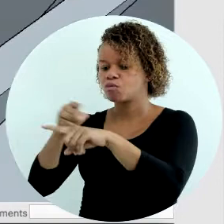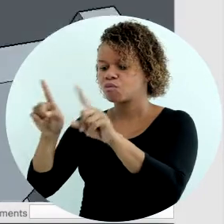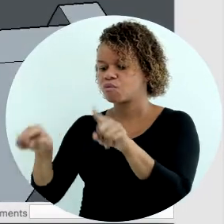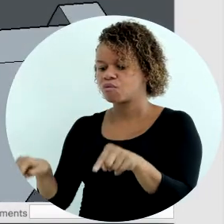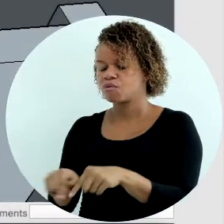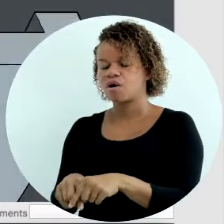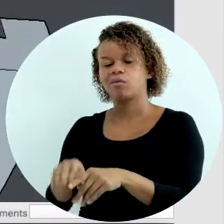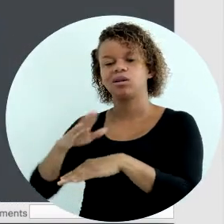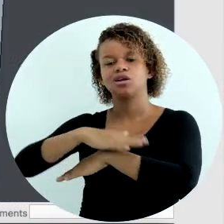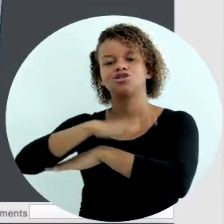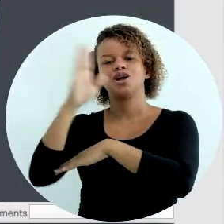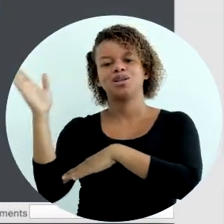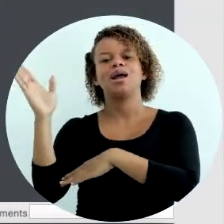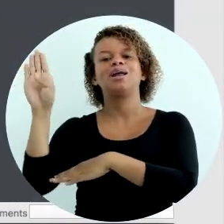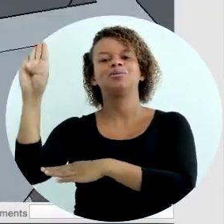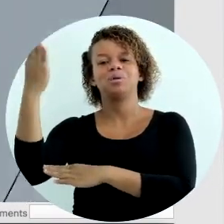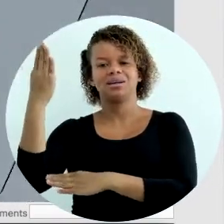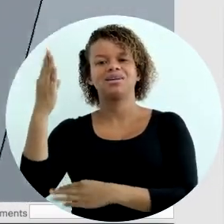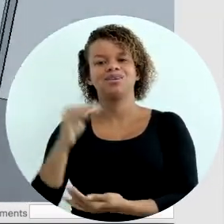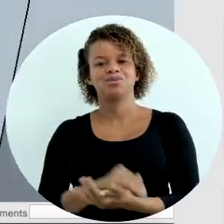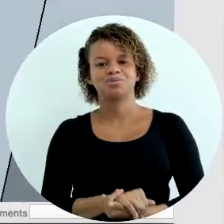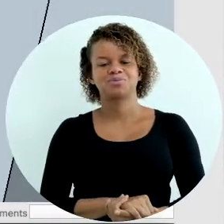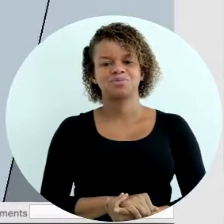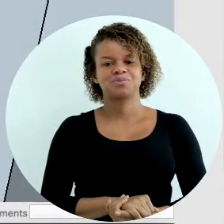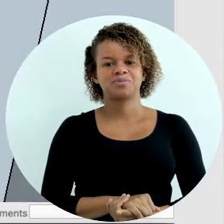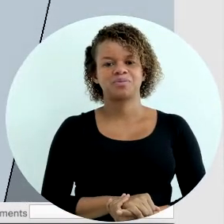vão da janela do banheiro.